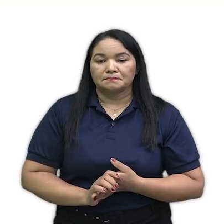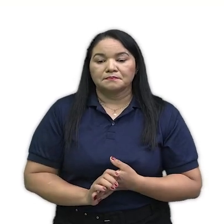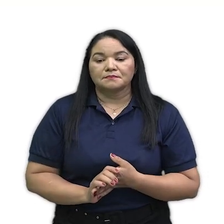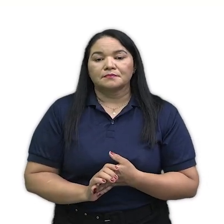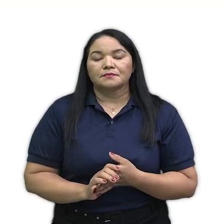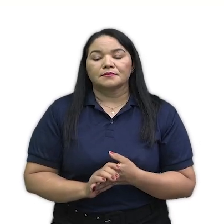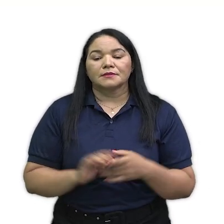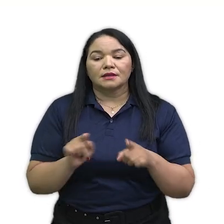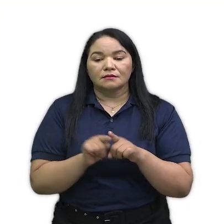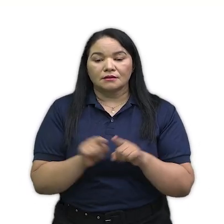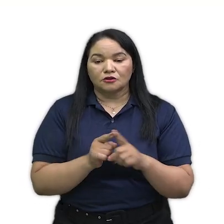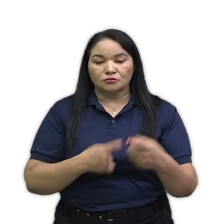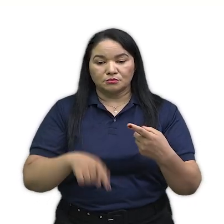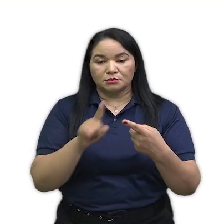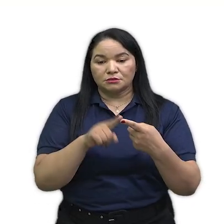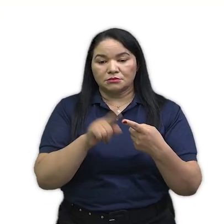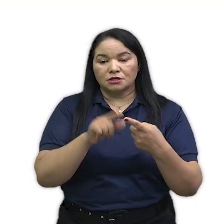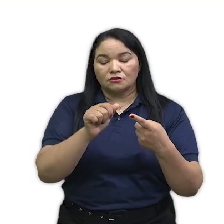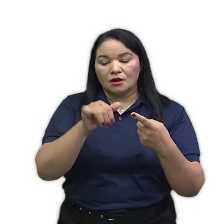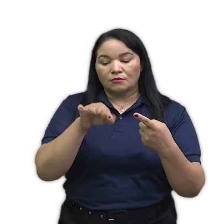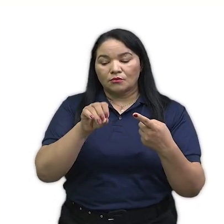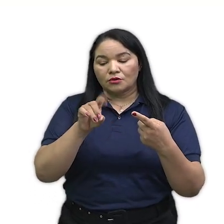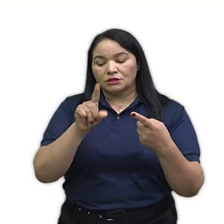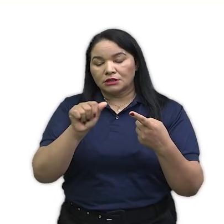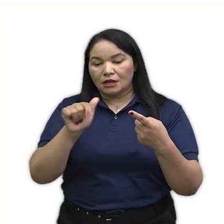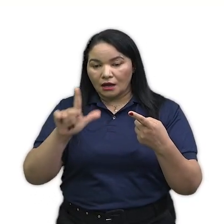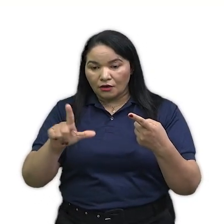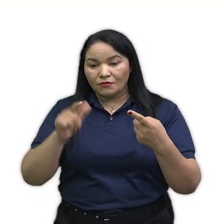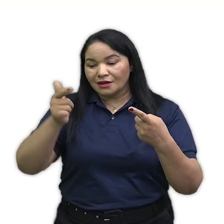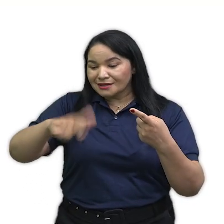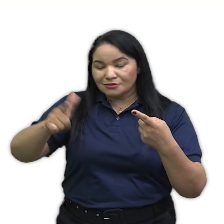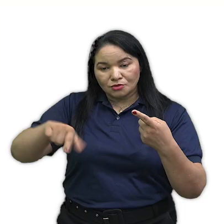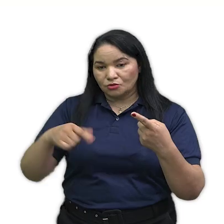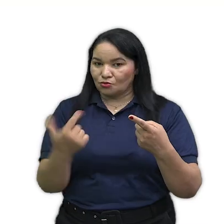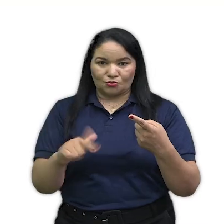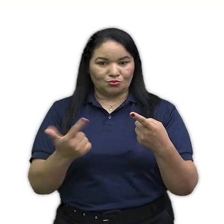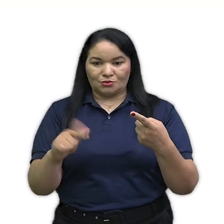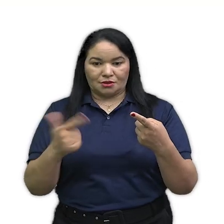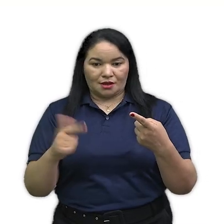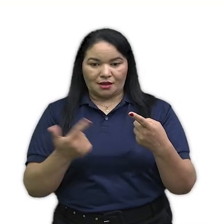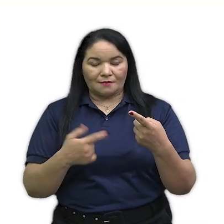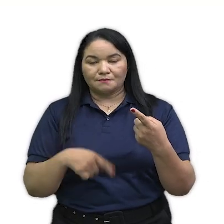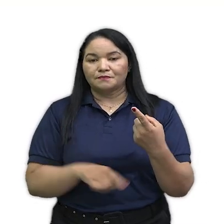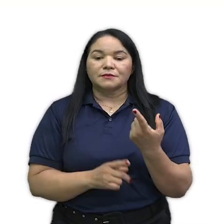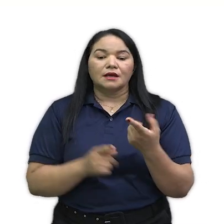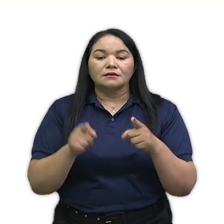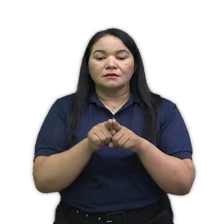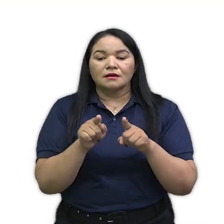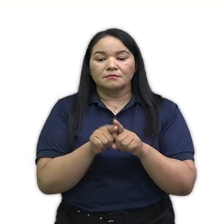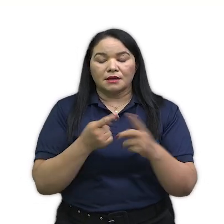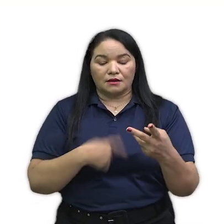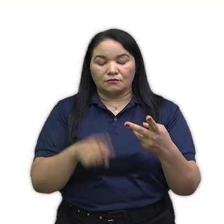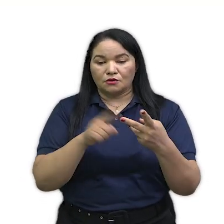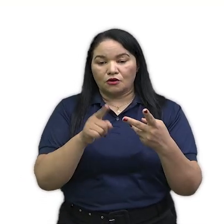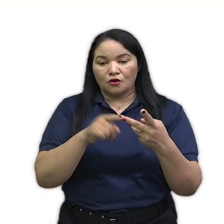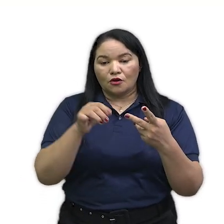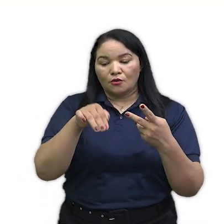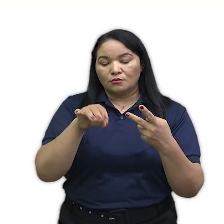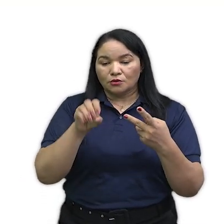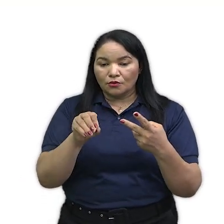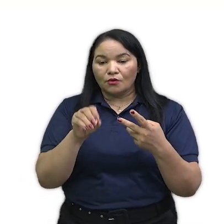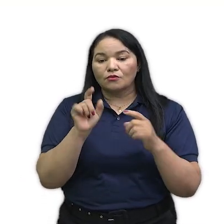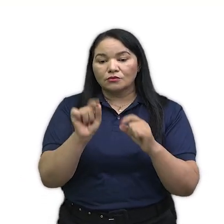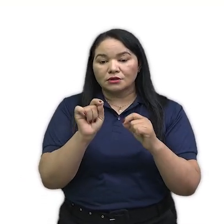ó, o amodal é quando nenhum elemento se repete no conjunto. Nós temos a moda igual